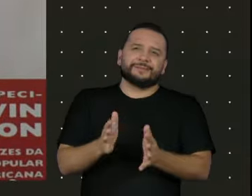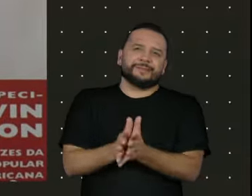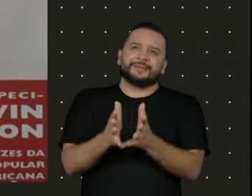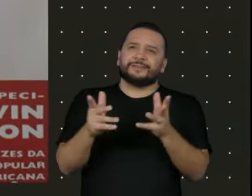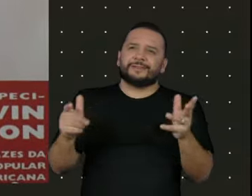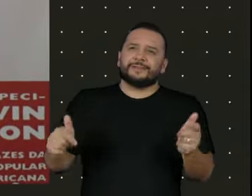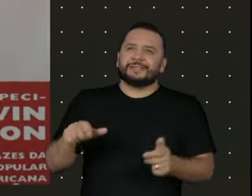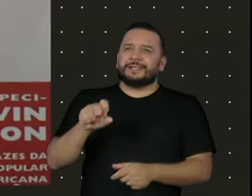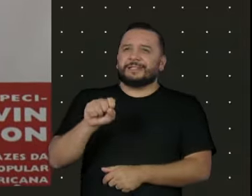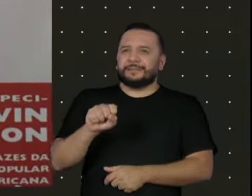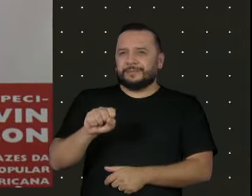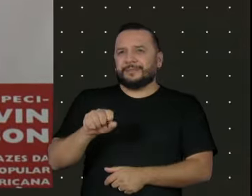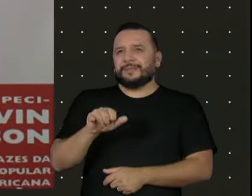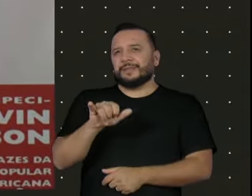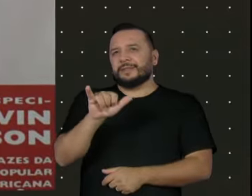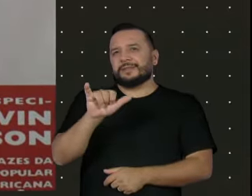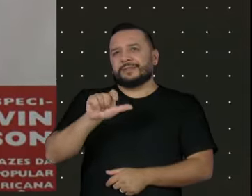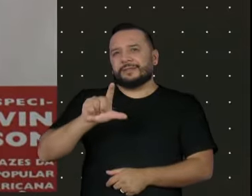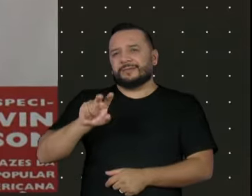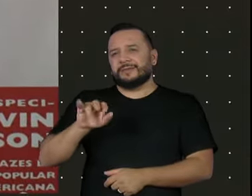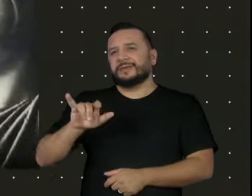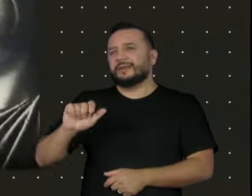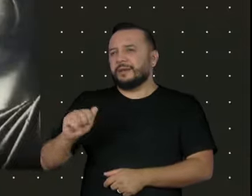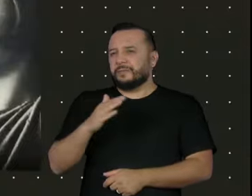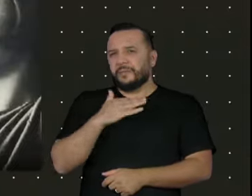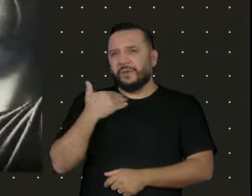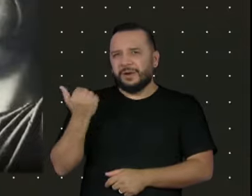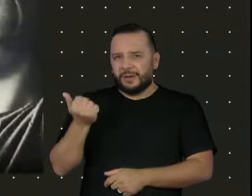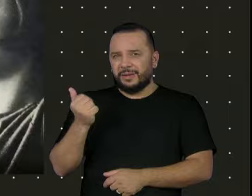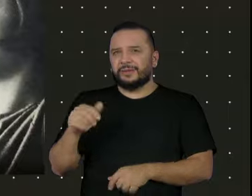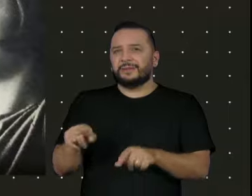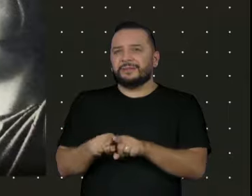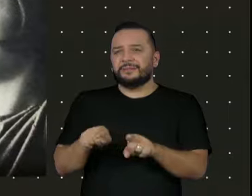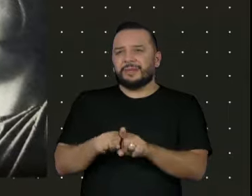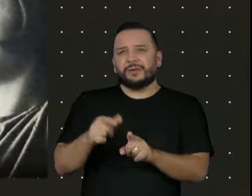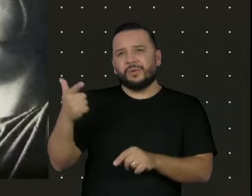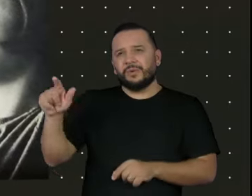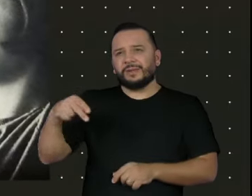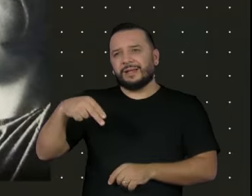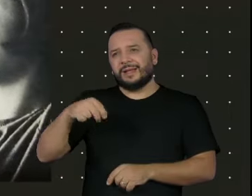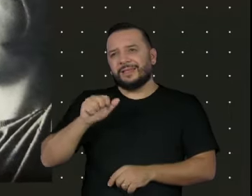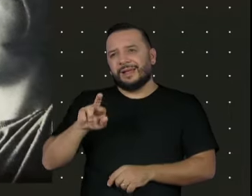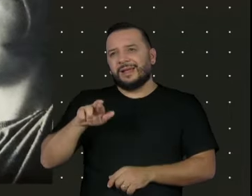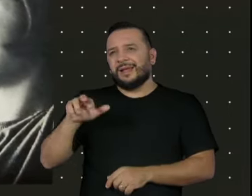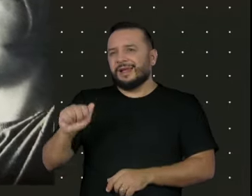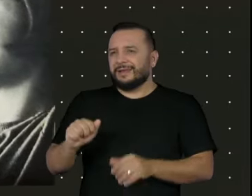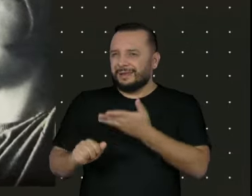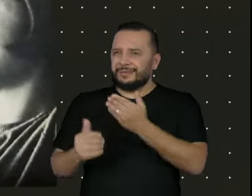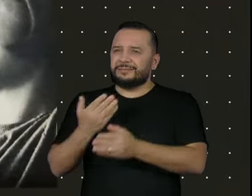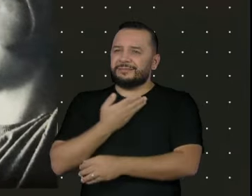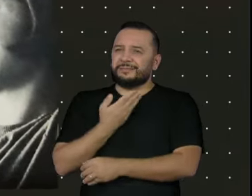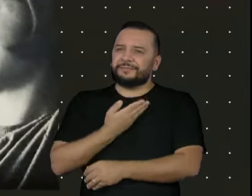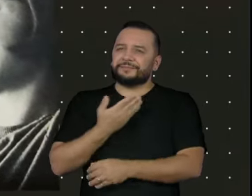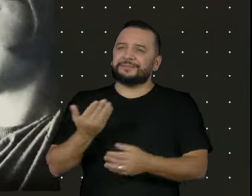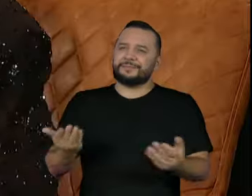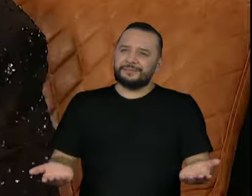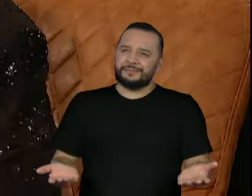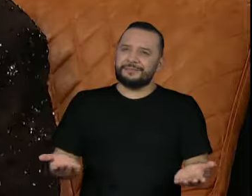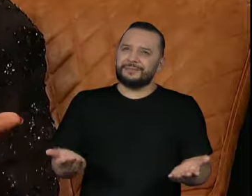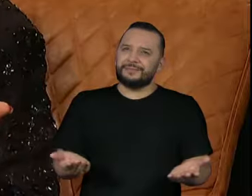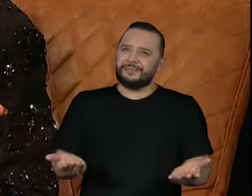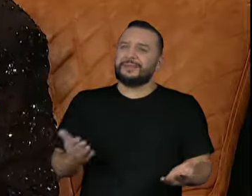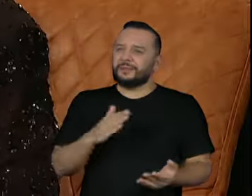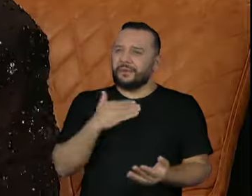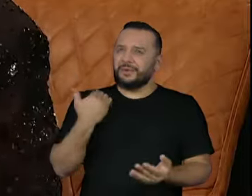Silvinha Telles, faleceu muito cedo, né? E a Nara Leão, também outra grande amiga, e